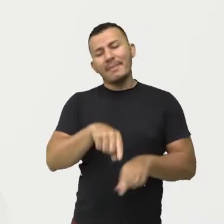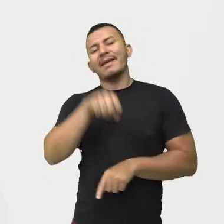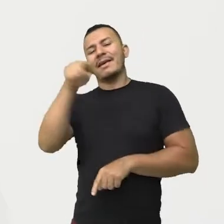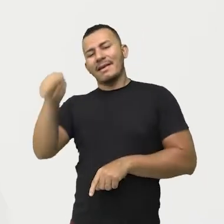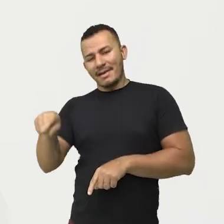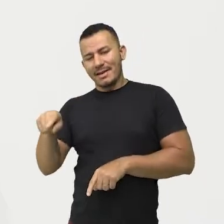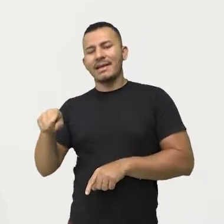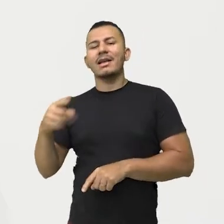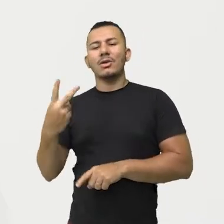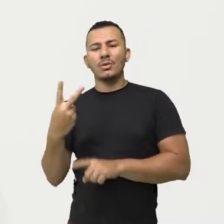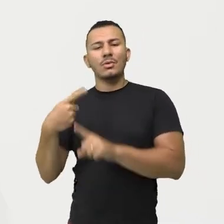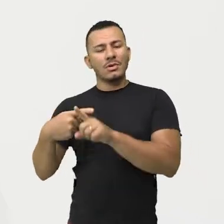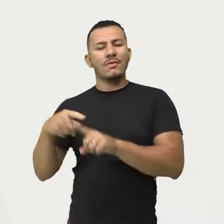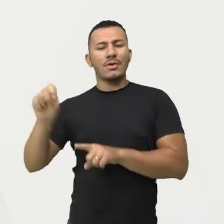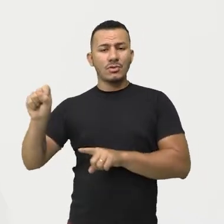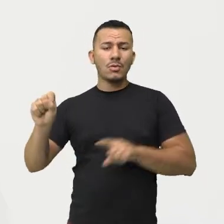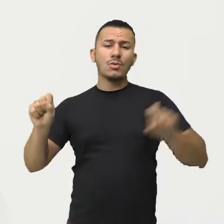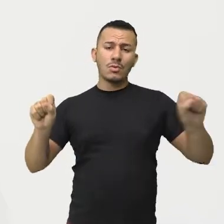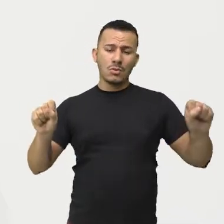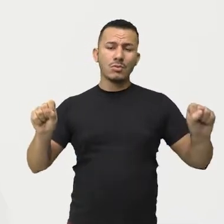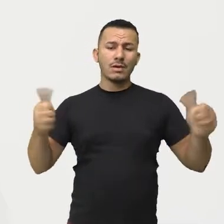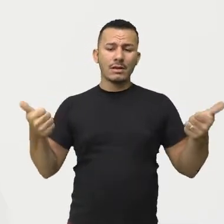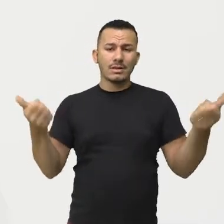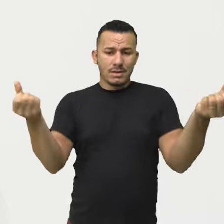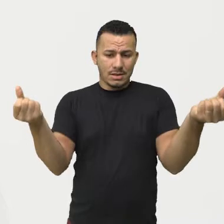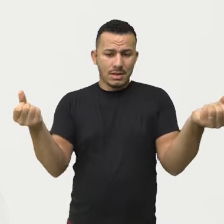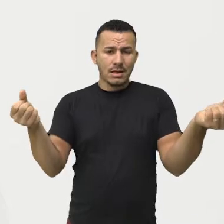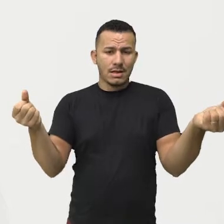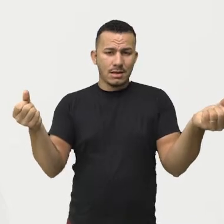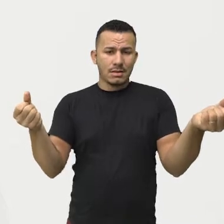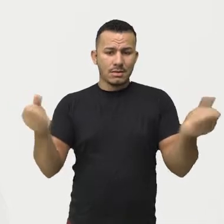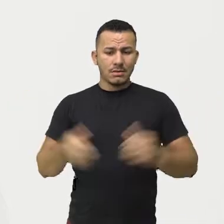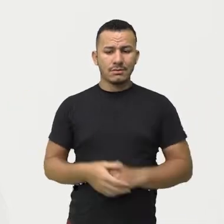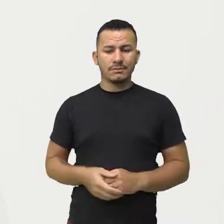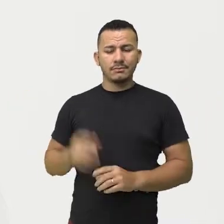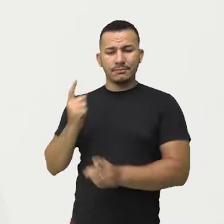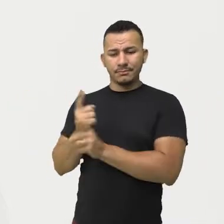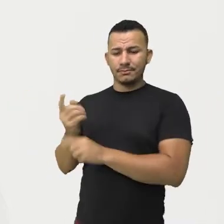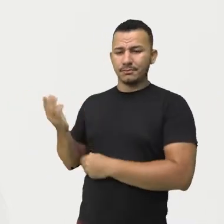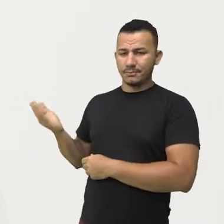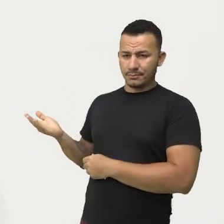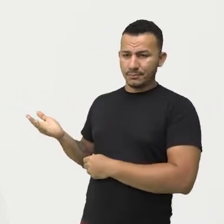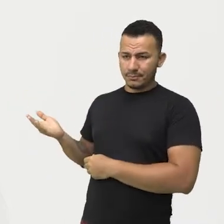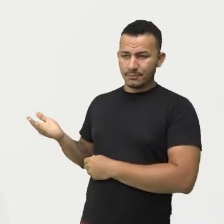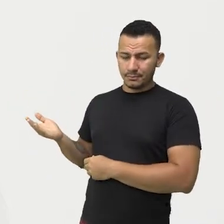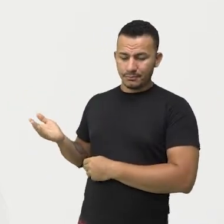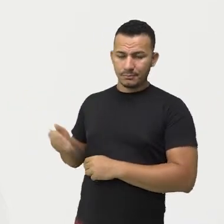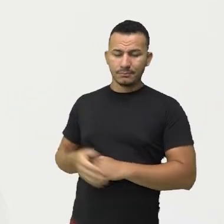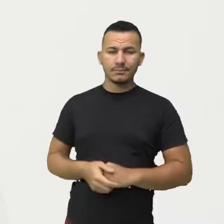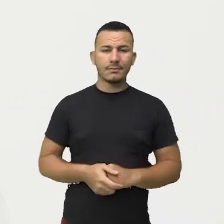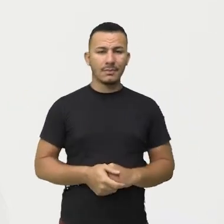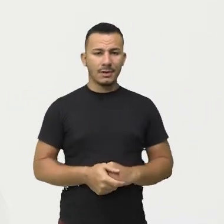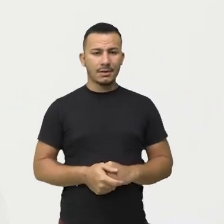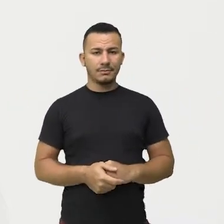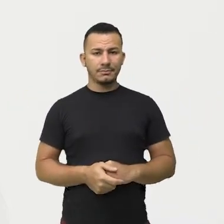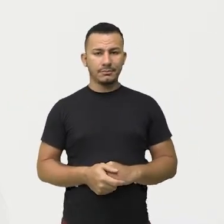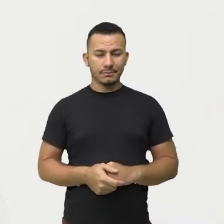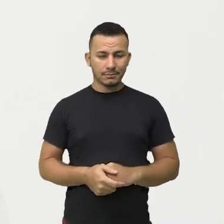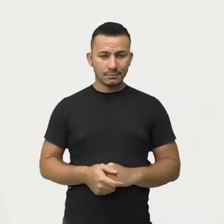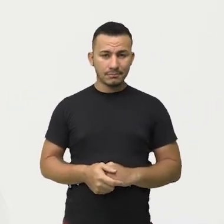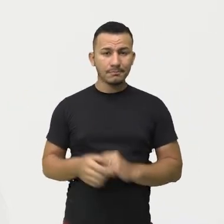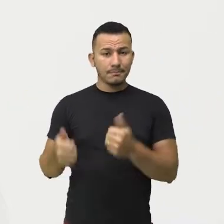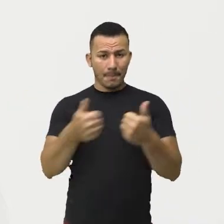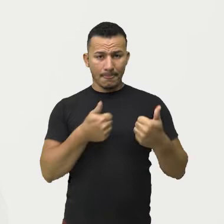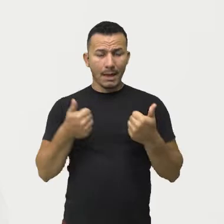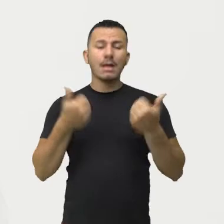também dobrar, multiplicar pelo outro lado, olha lá. Encontrando, então, ó, 16, certo? Então, o